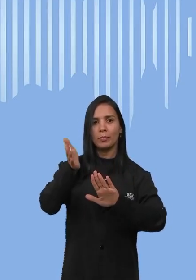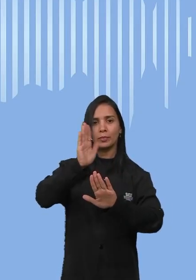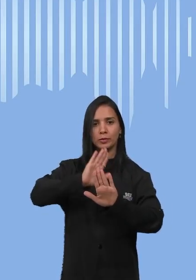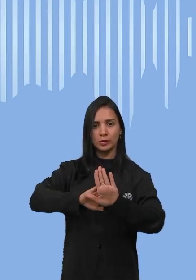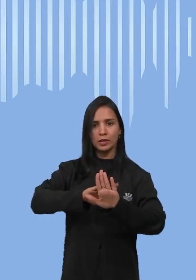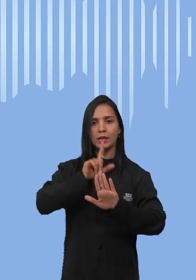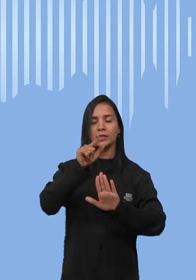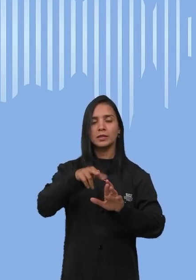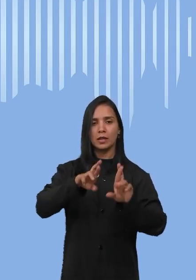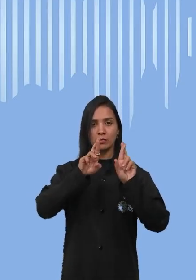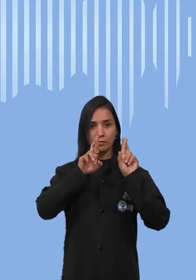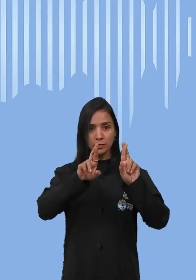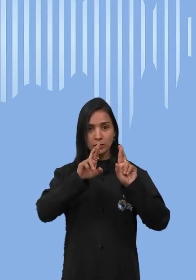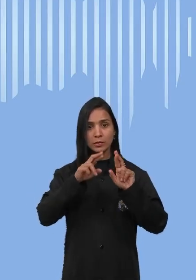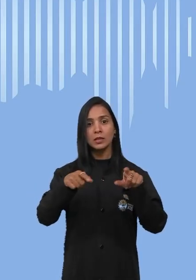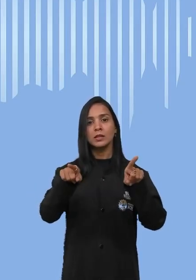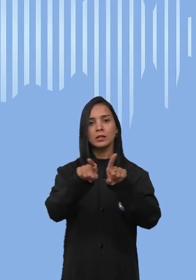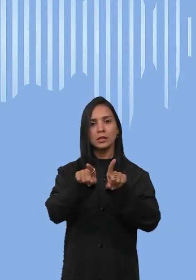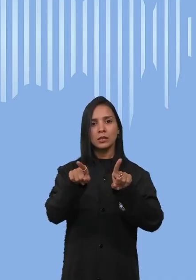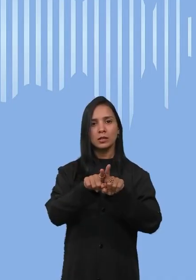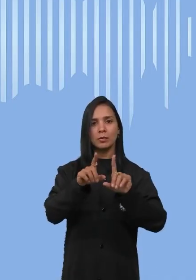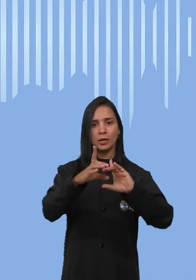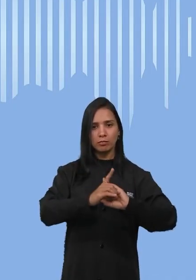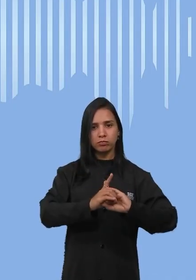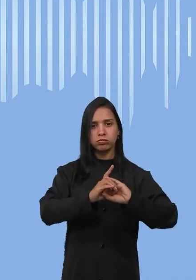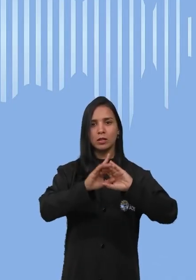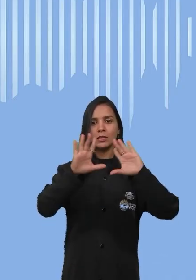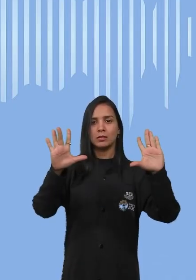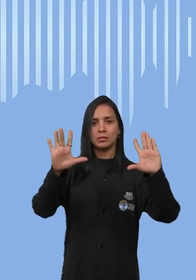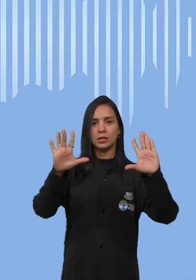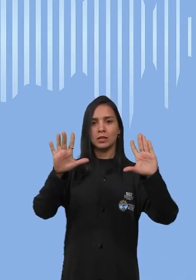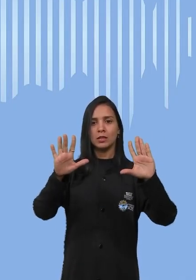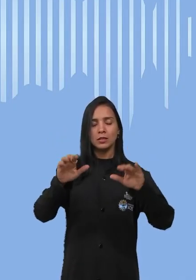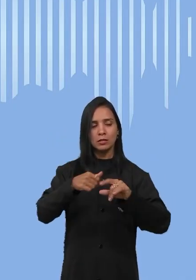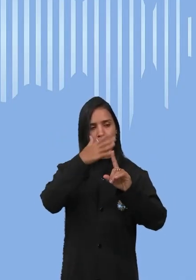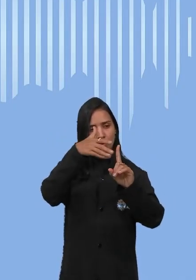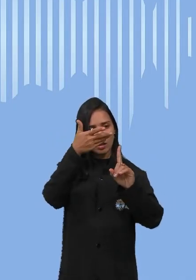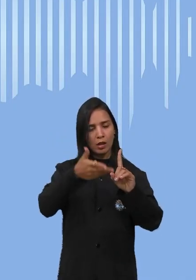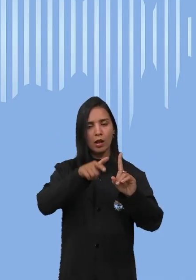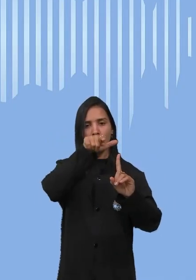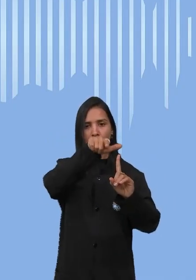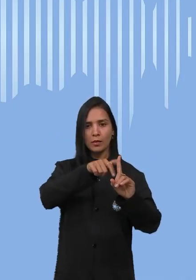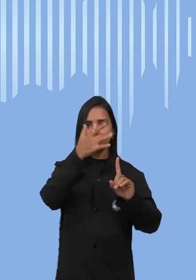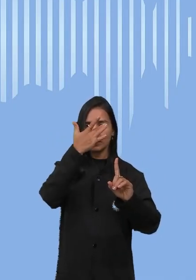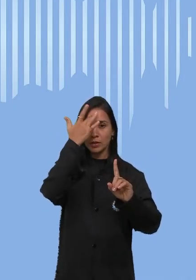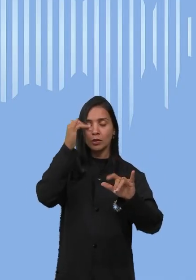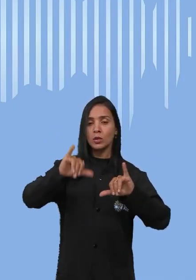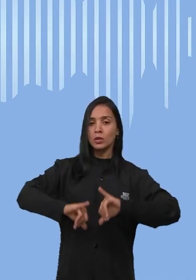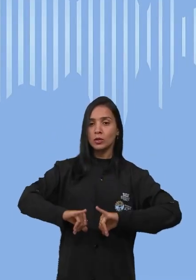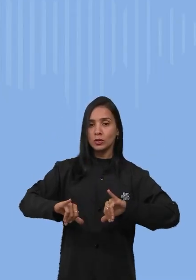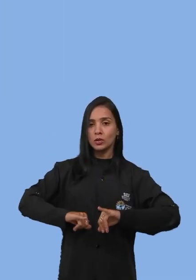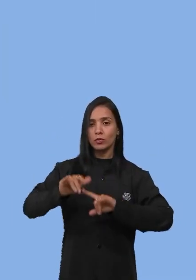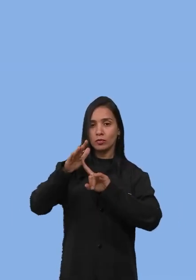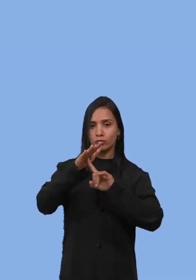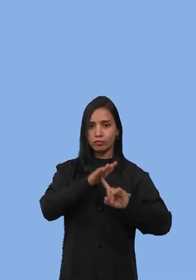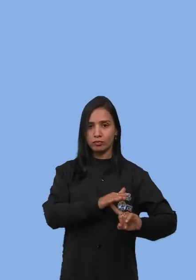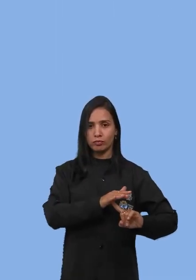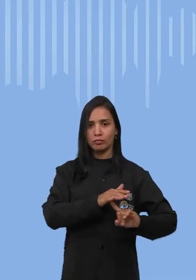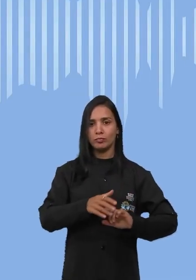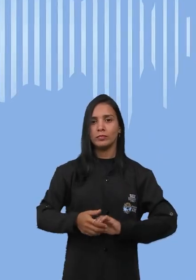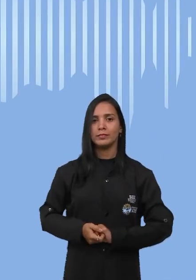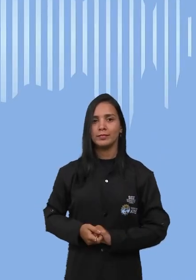e homenageava vítimas da repressão. Na nossa próxima questão, nós vamos aqui trazer